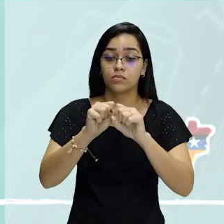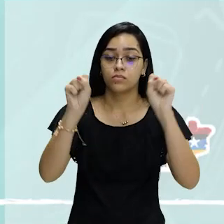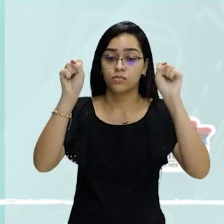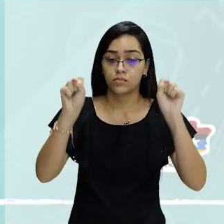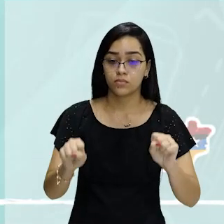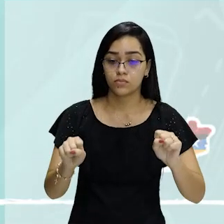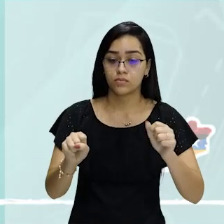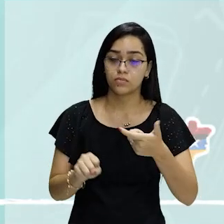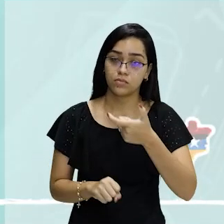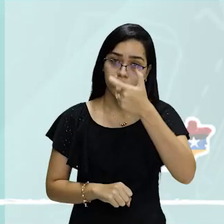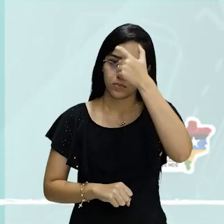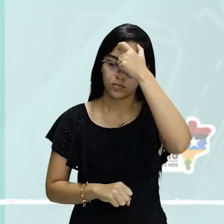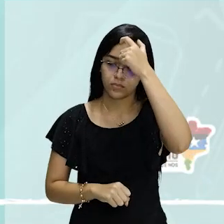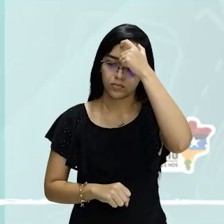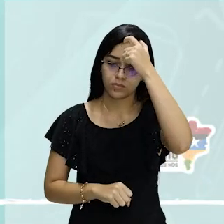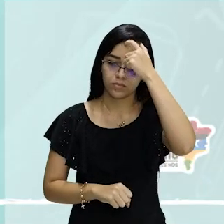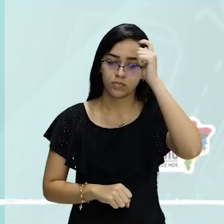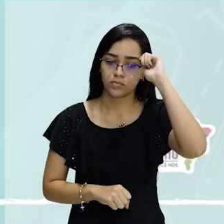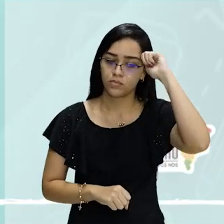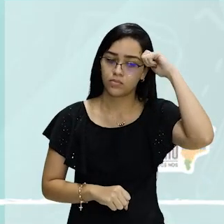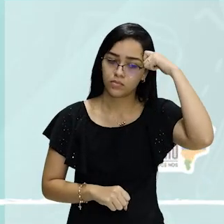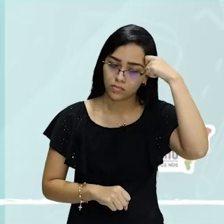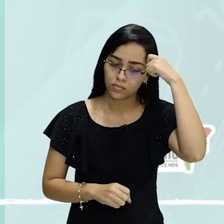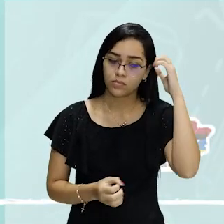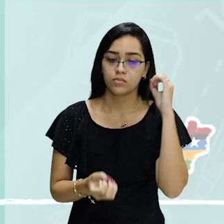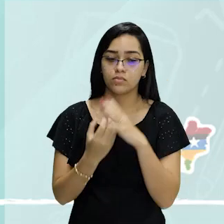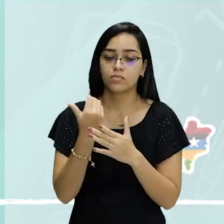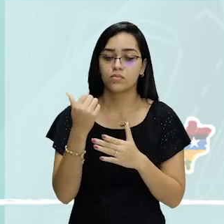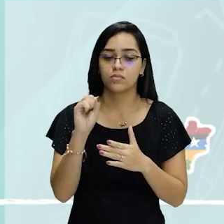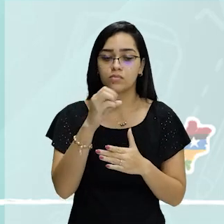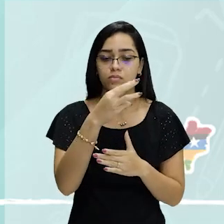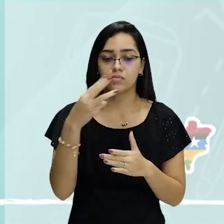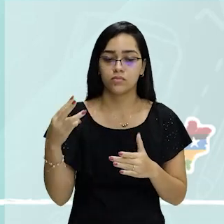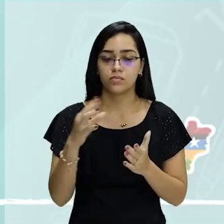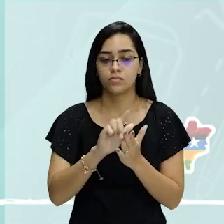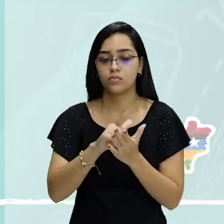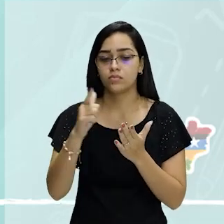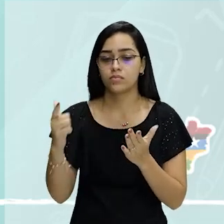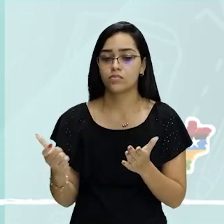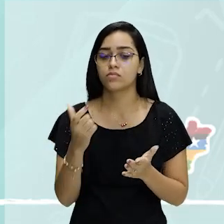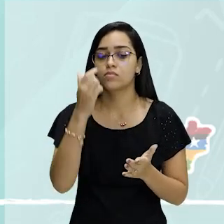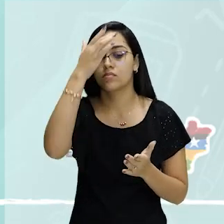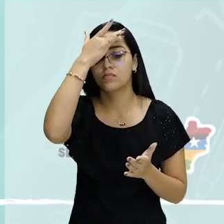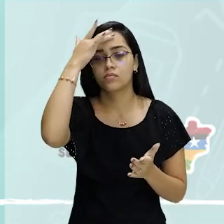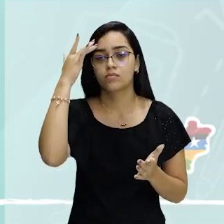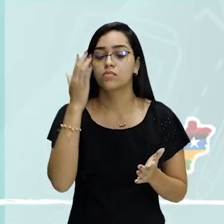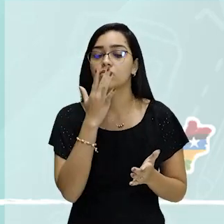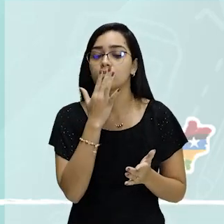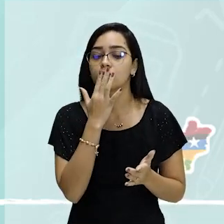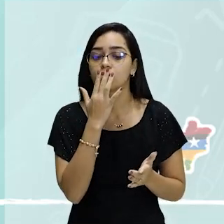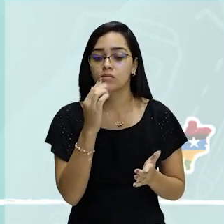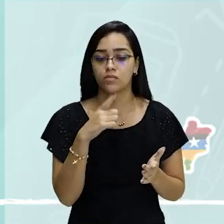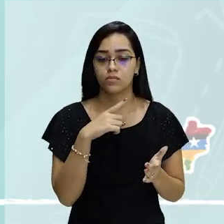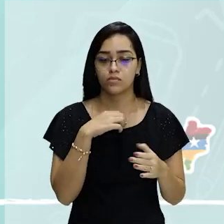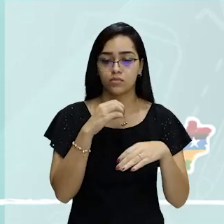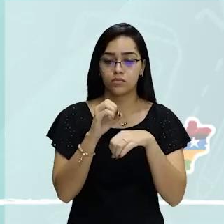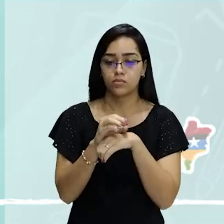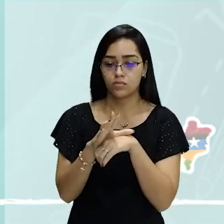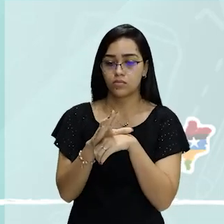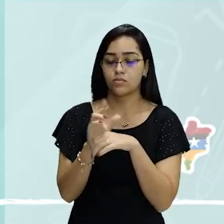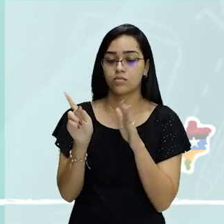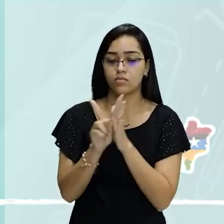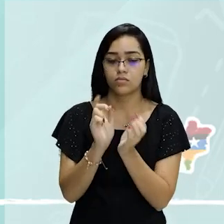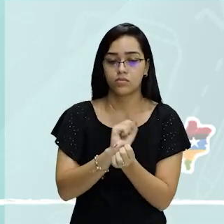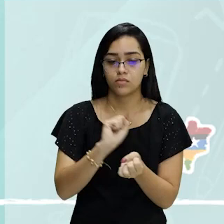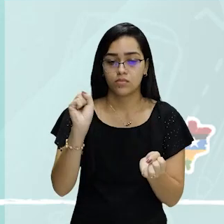franjas desse sistema, a intelectualidade negra fundou, em 1833, o jornal Homem de Cor, publicação de